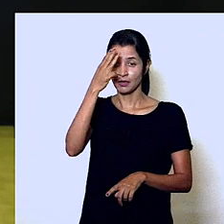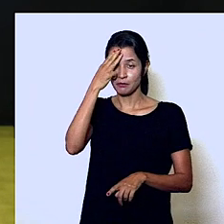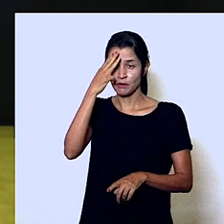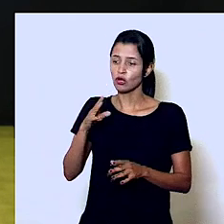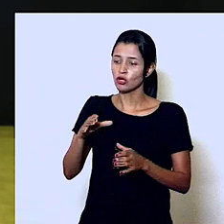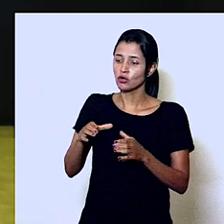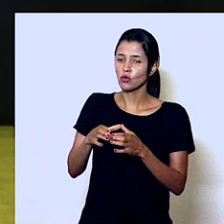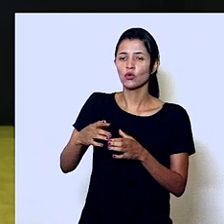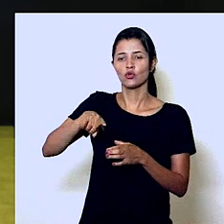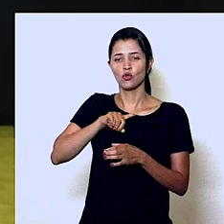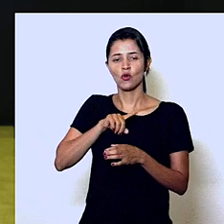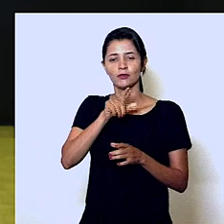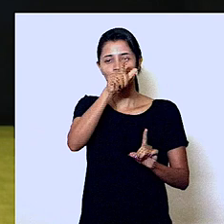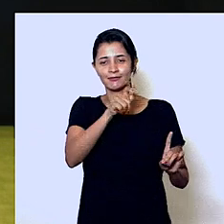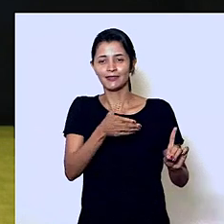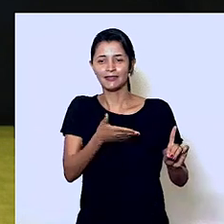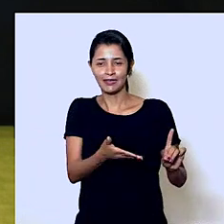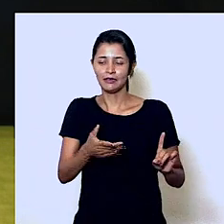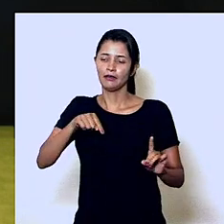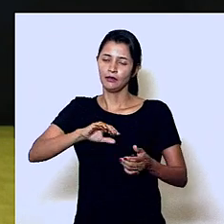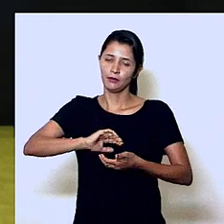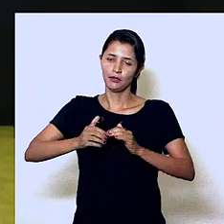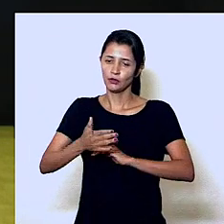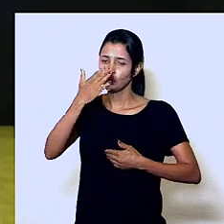do Itamaraty. Então, meu muito obrigada a todos.